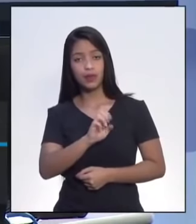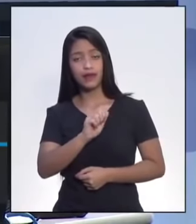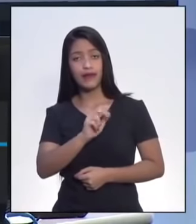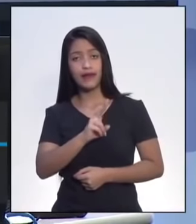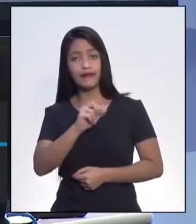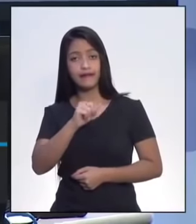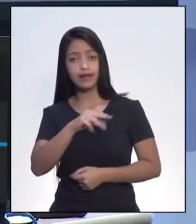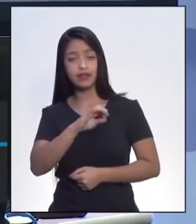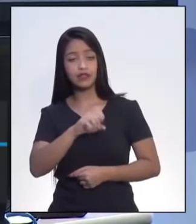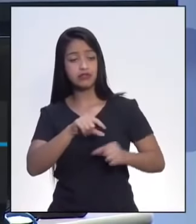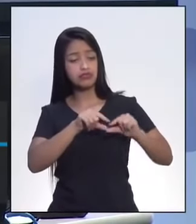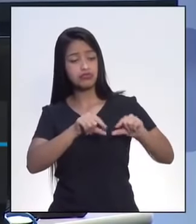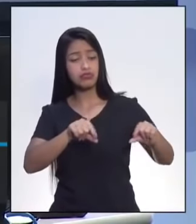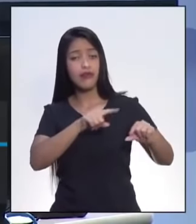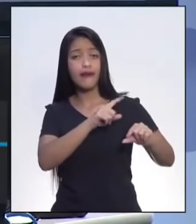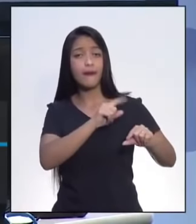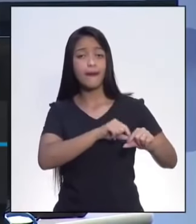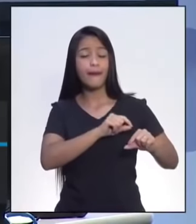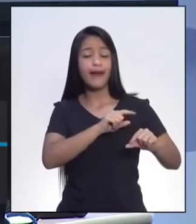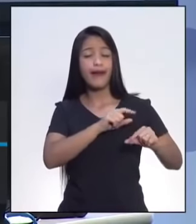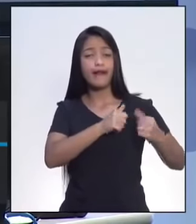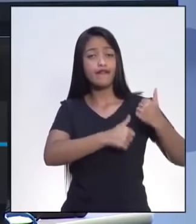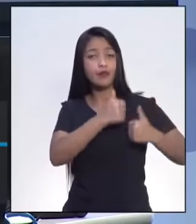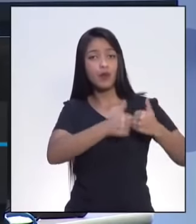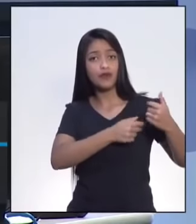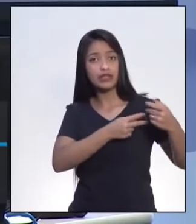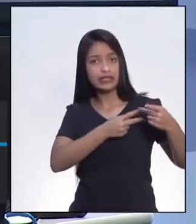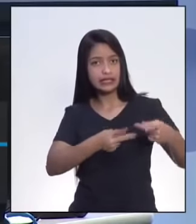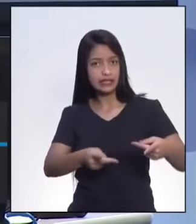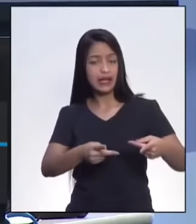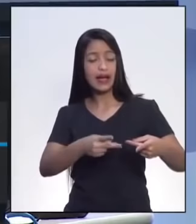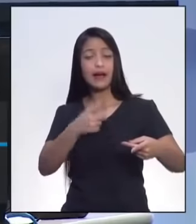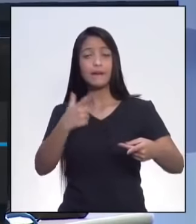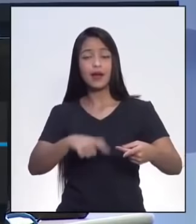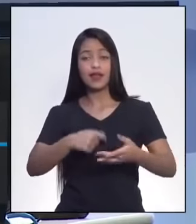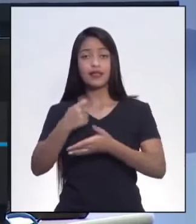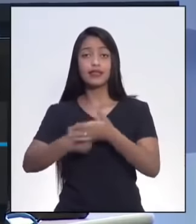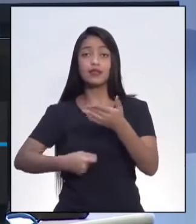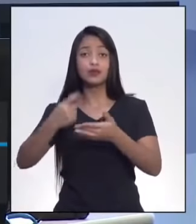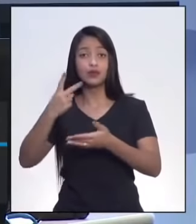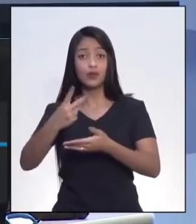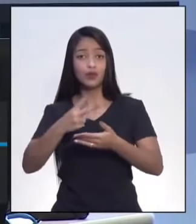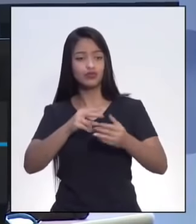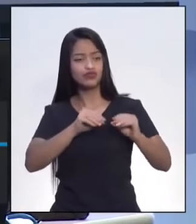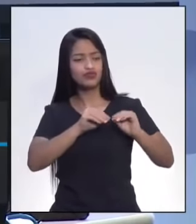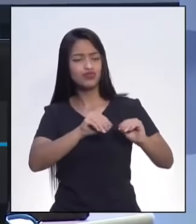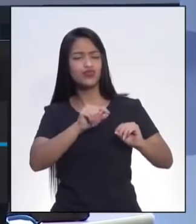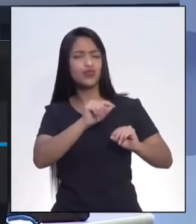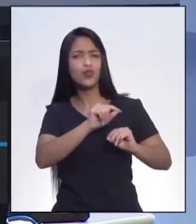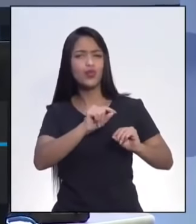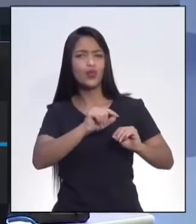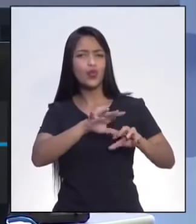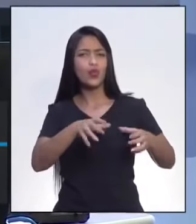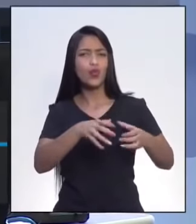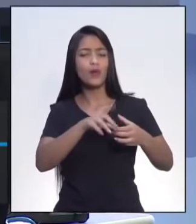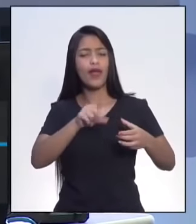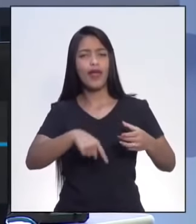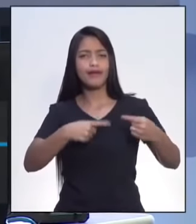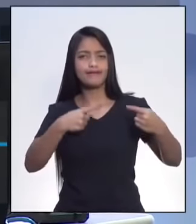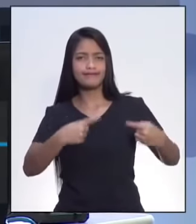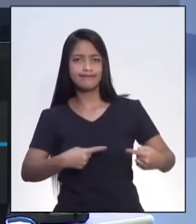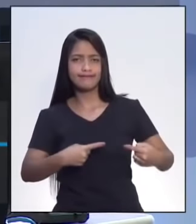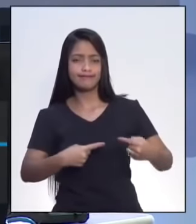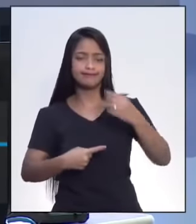como rival. Legal, Yasmin. Só que teve, além disso, tem alguém aí agora que consegue lembrar para mim como